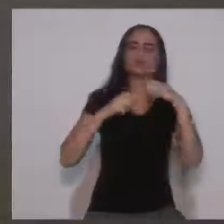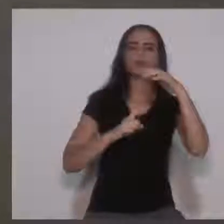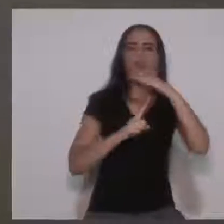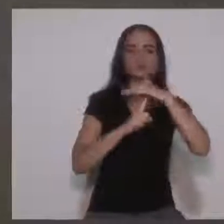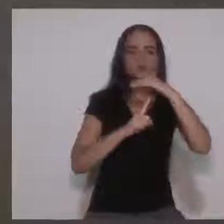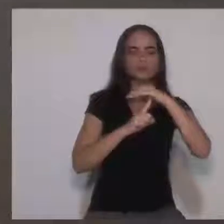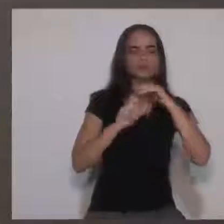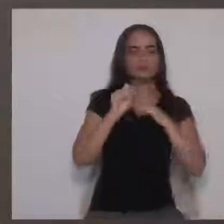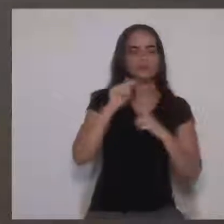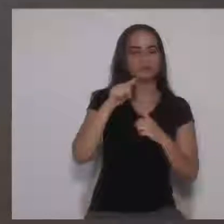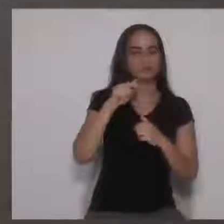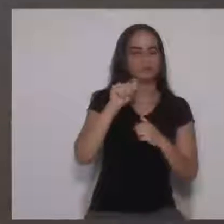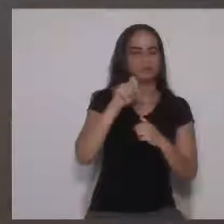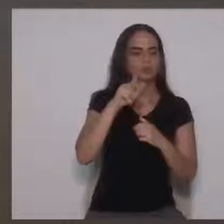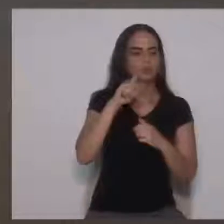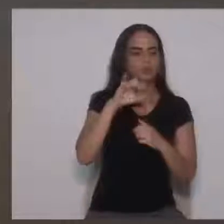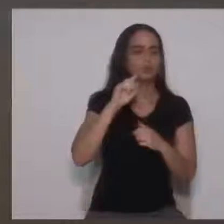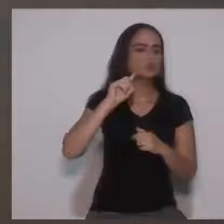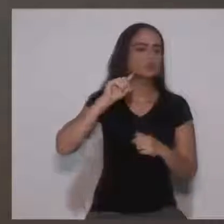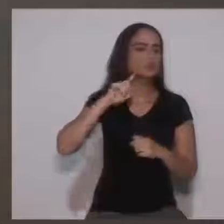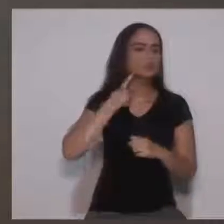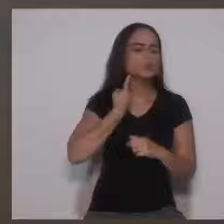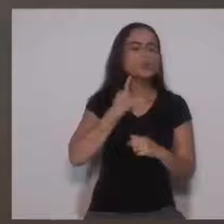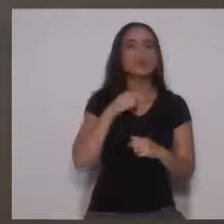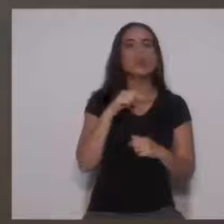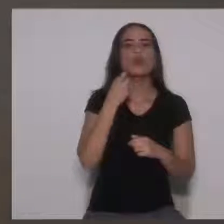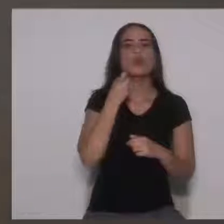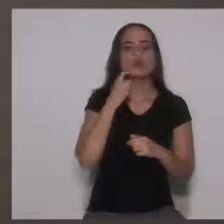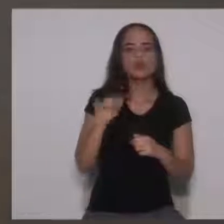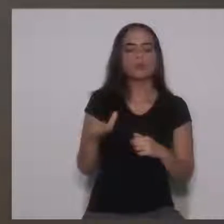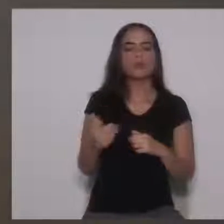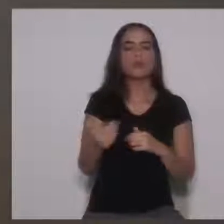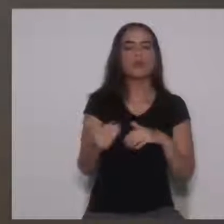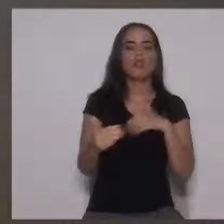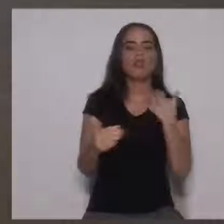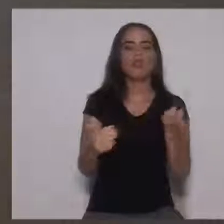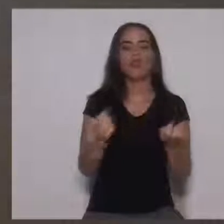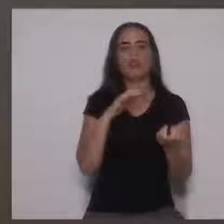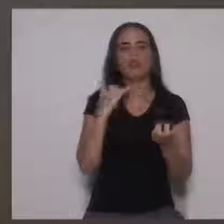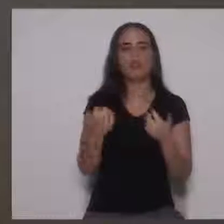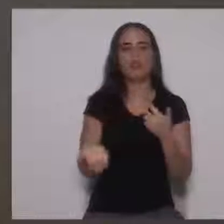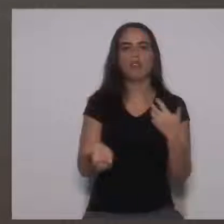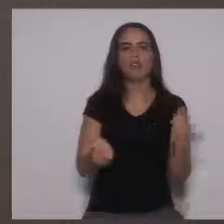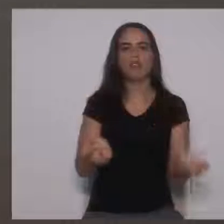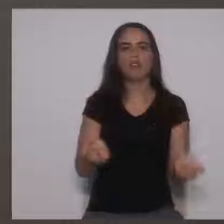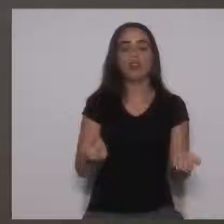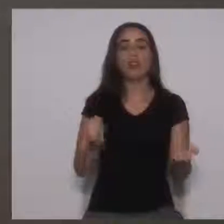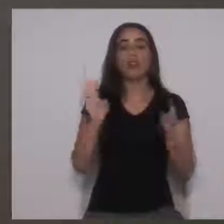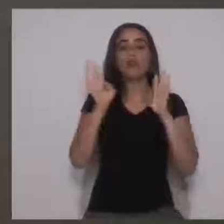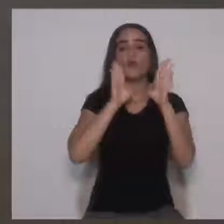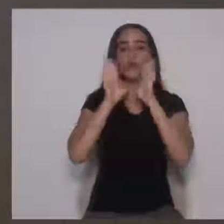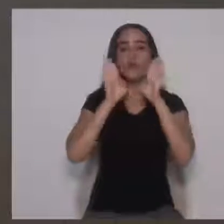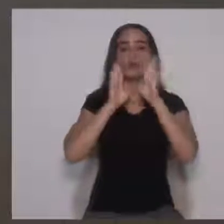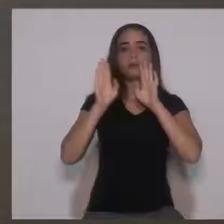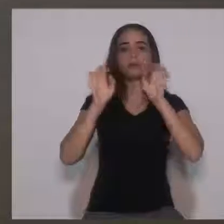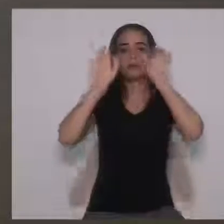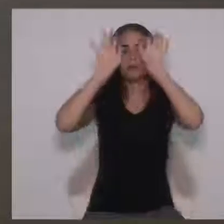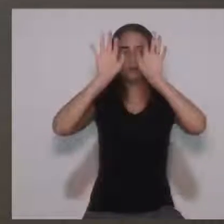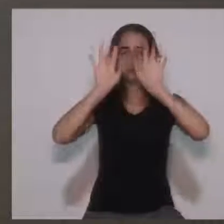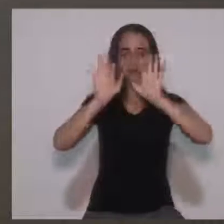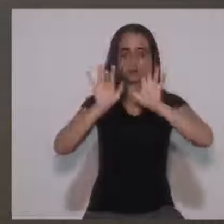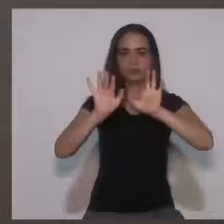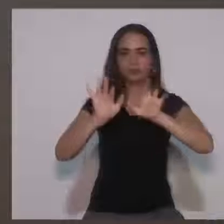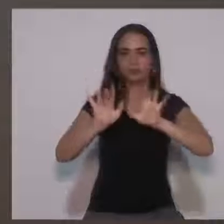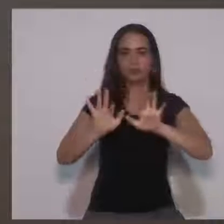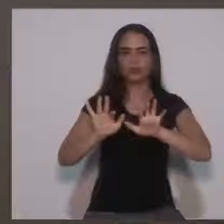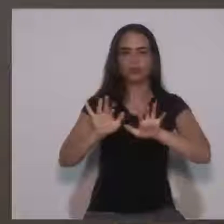ele foi no Facebook e colocou: poxa, que descaso, esgoto sendo jogado na